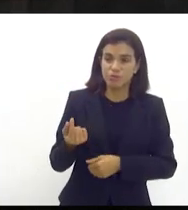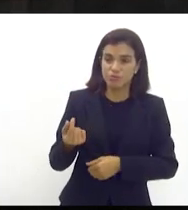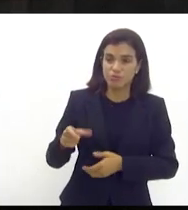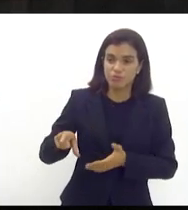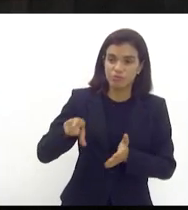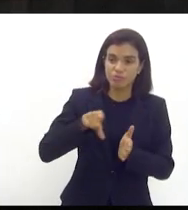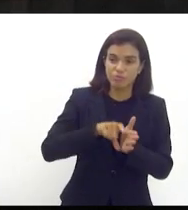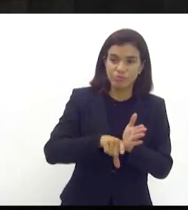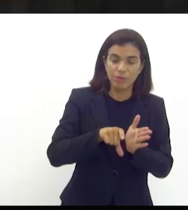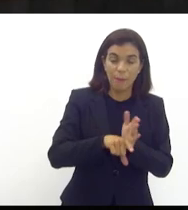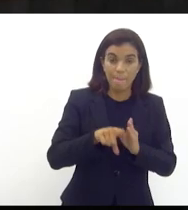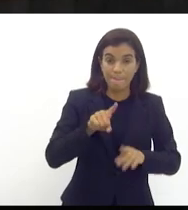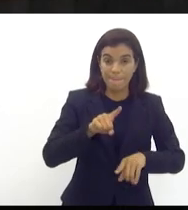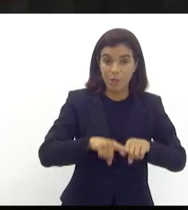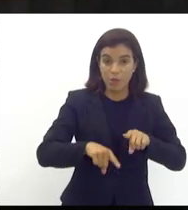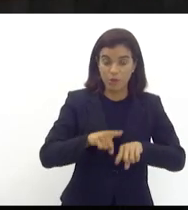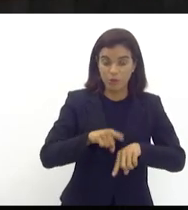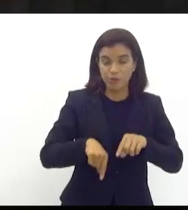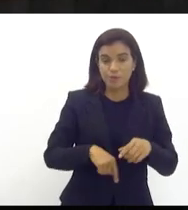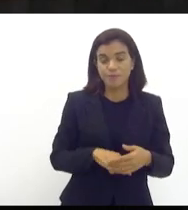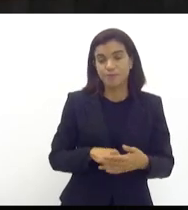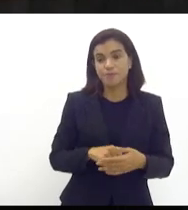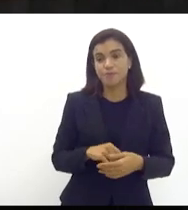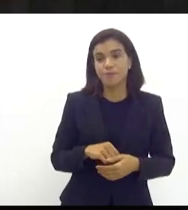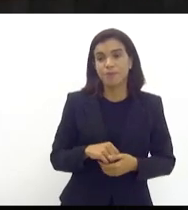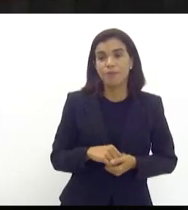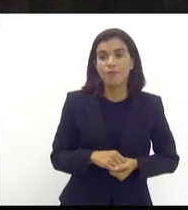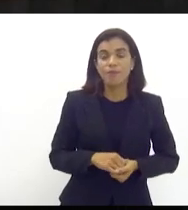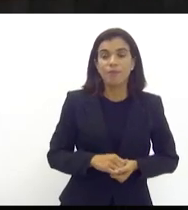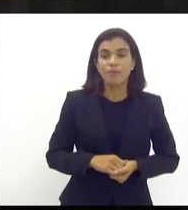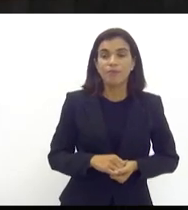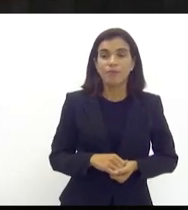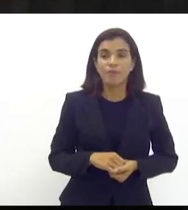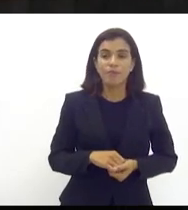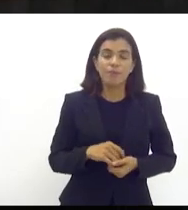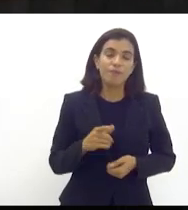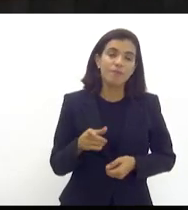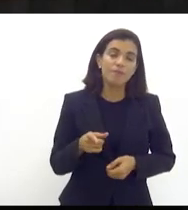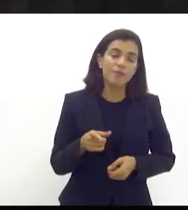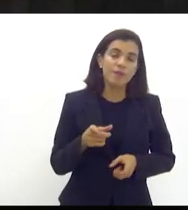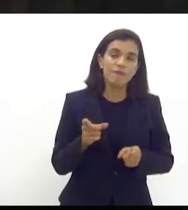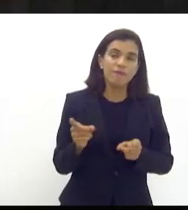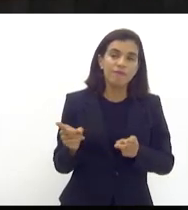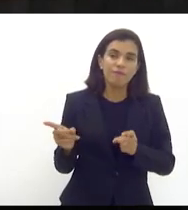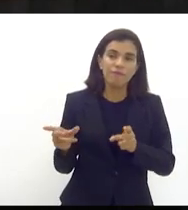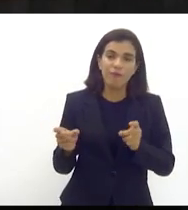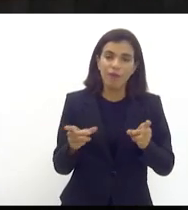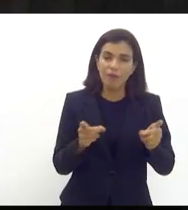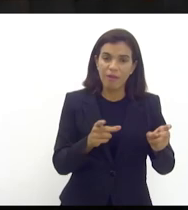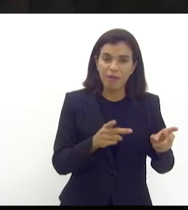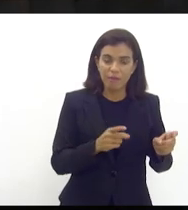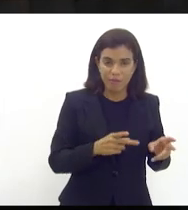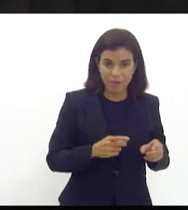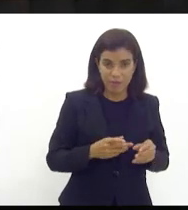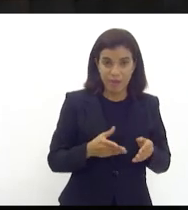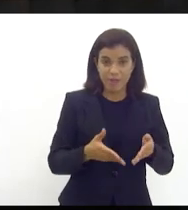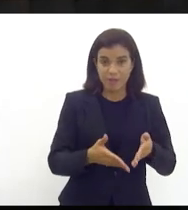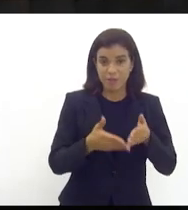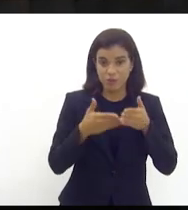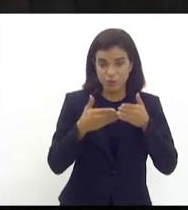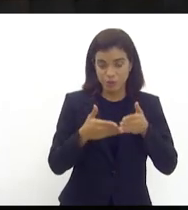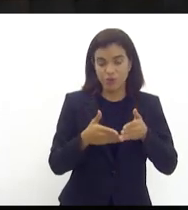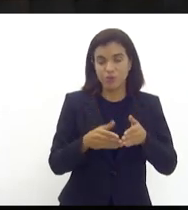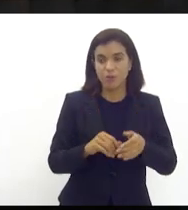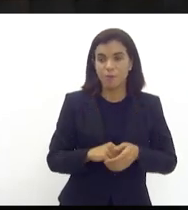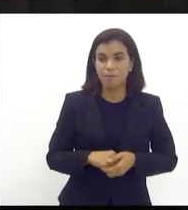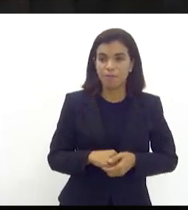os seguintes produtos nas operações de saída interna. Ele fica suspensa a substituição